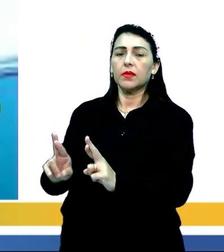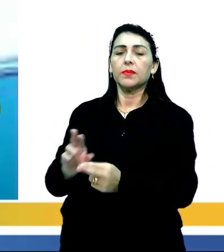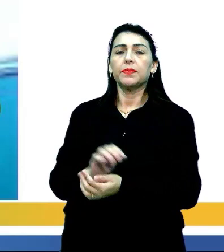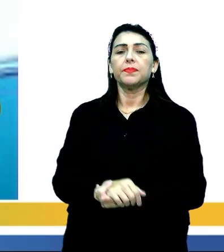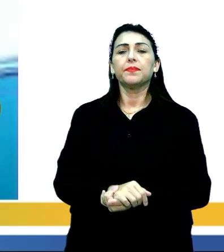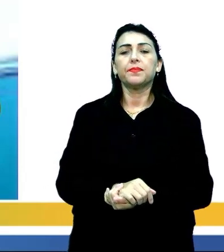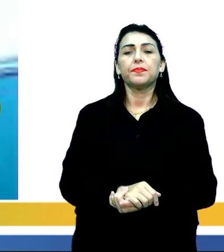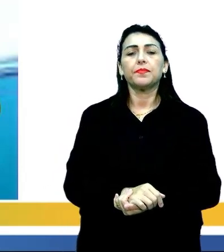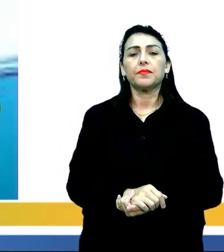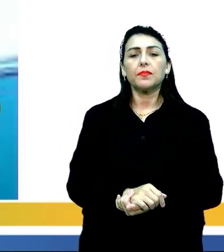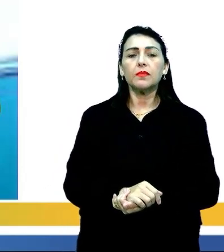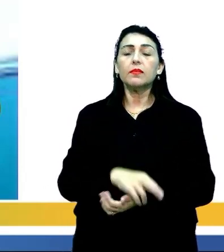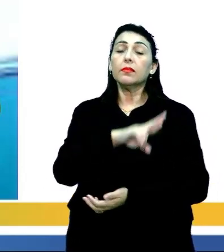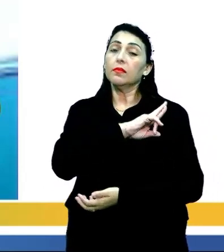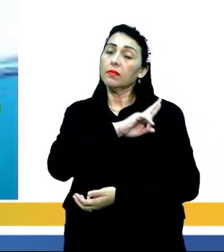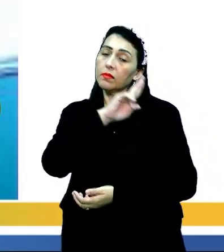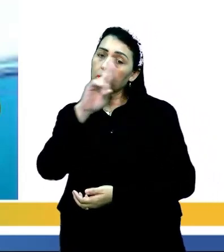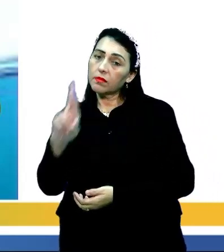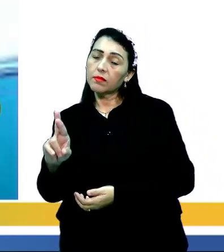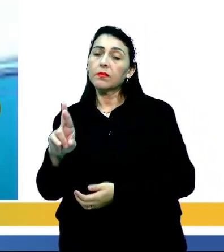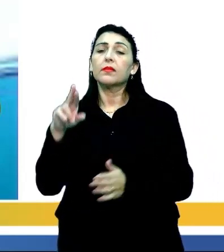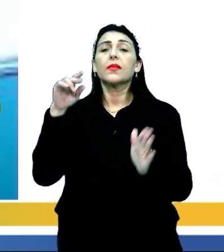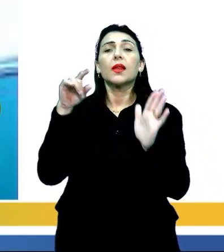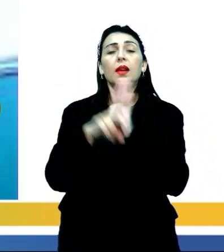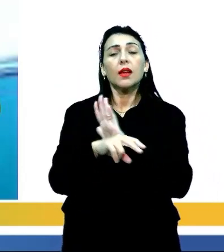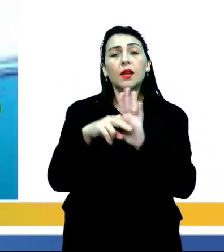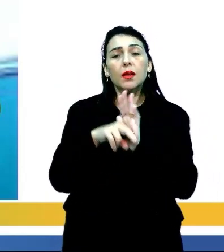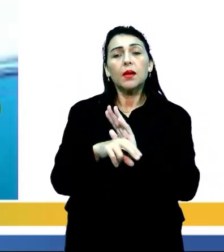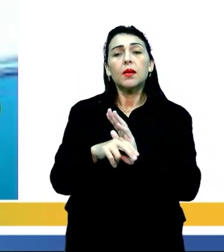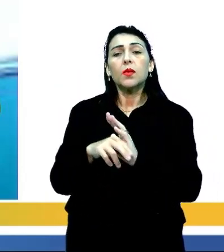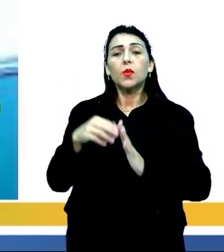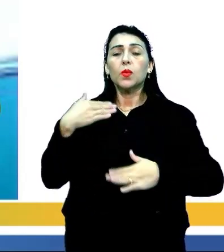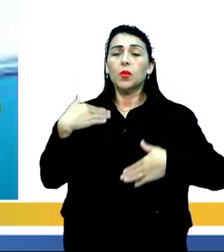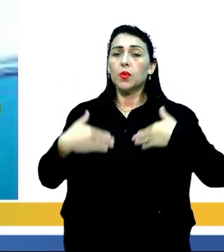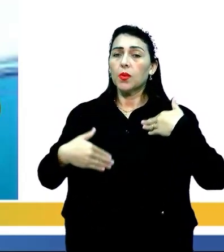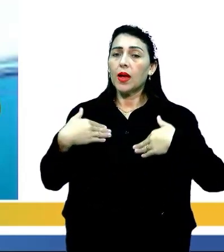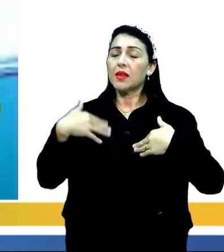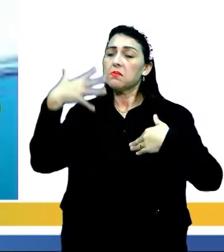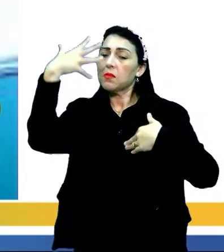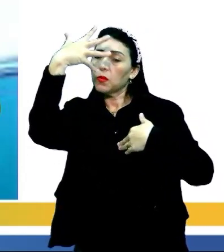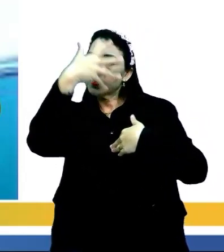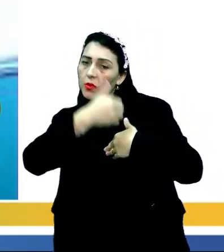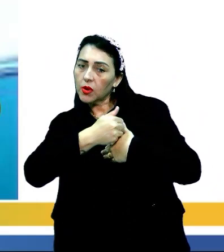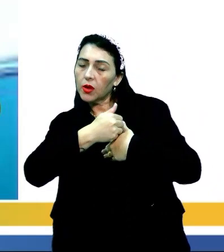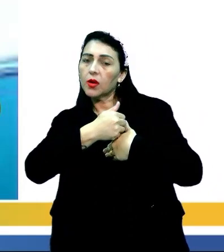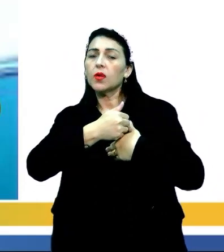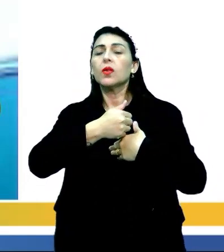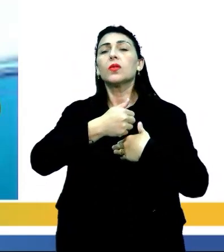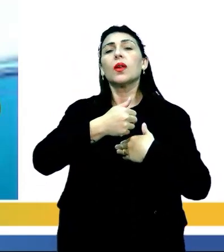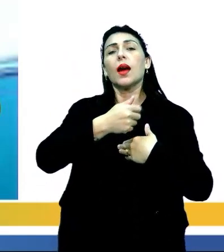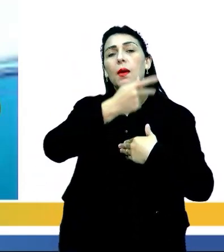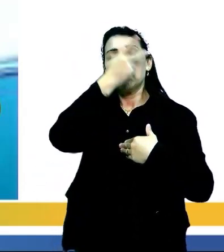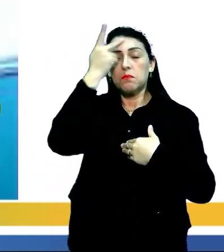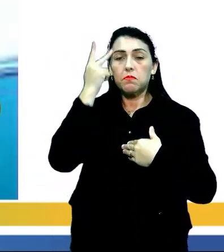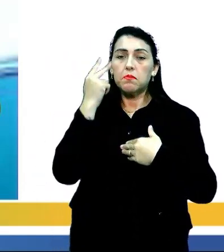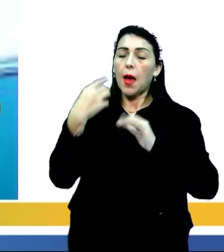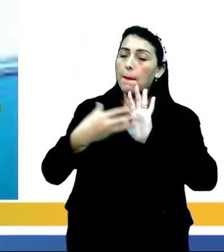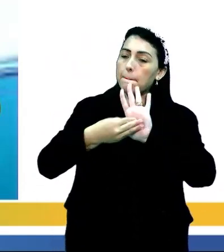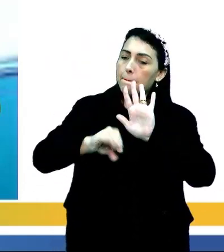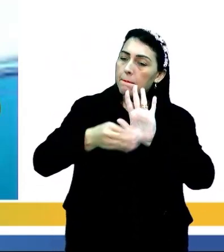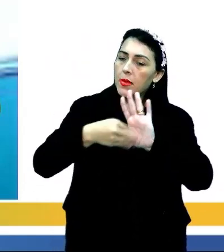variação né a religiosa biológica né essas questões de padrões de beleza que também que muito a mídia coloca